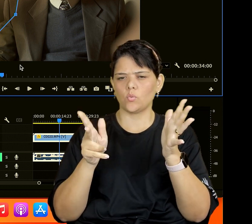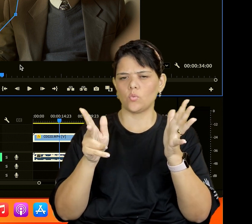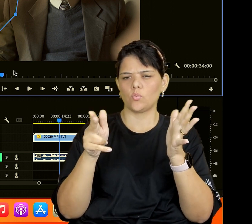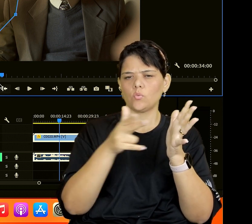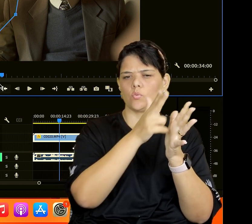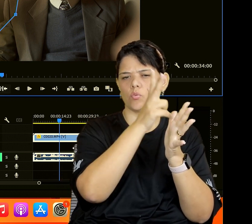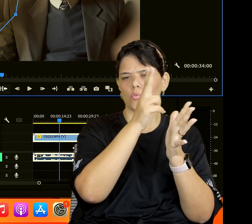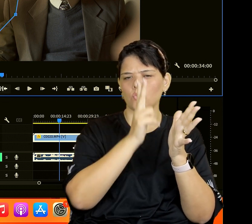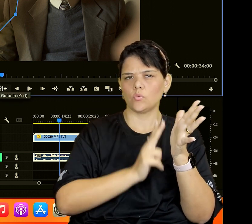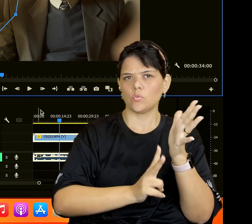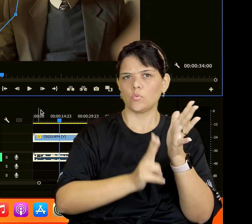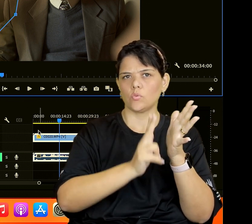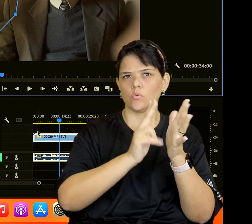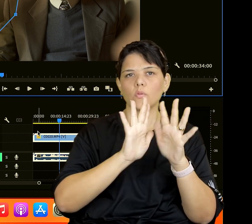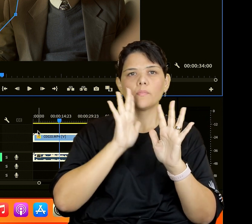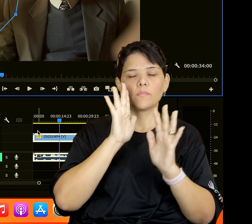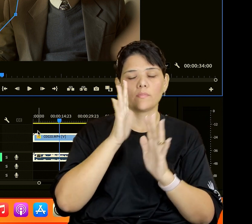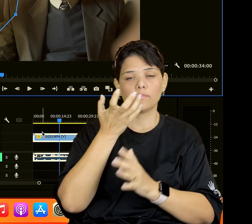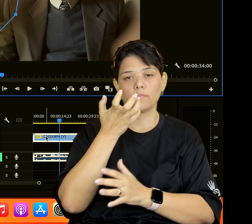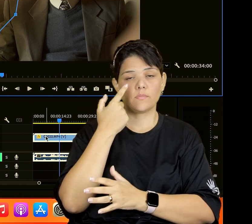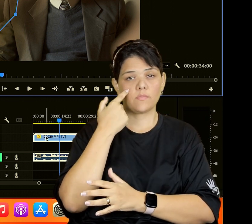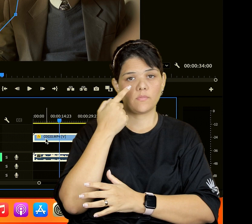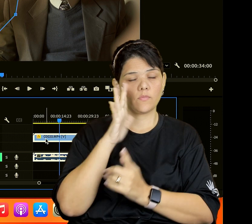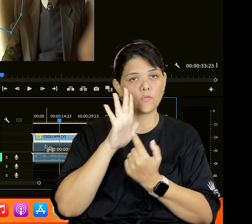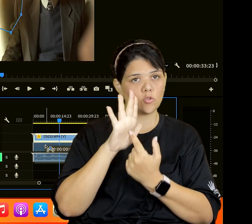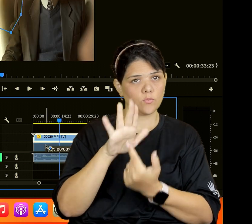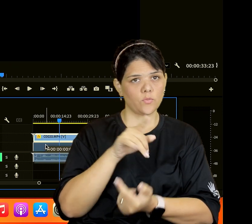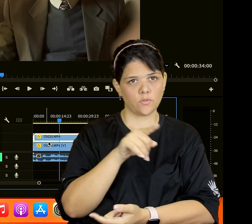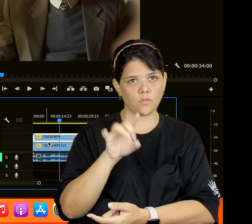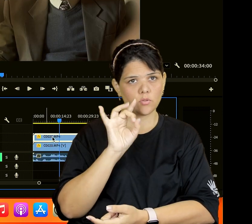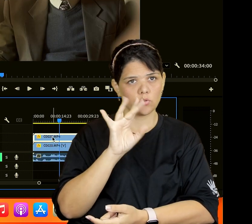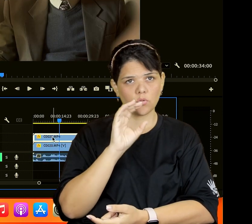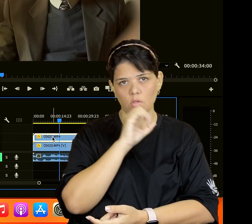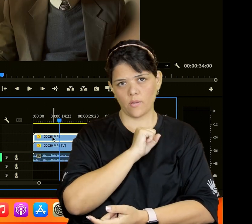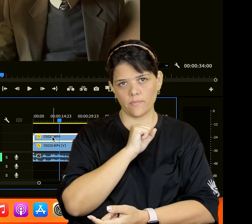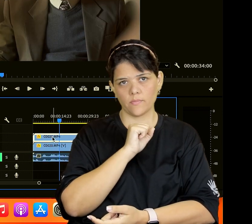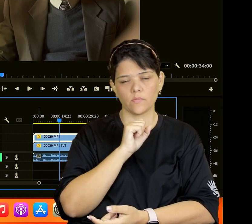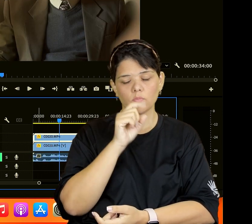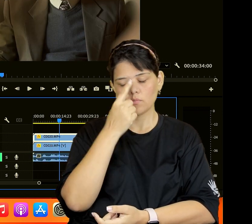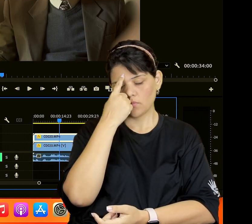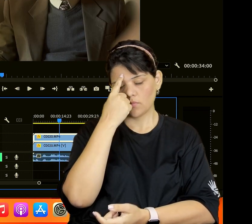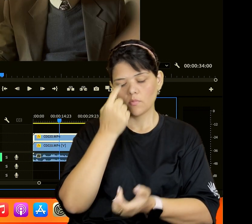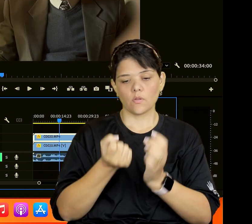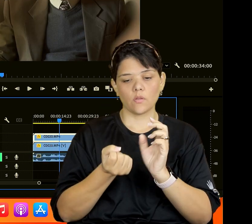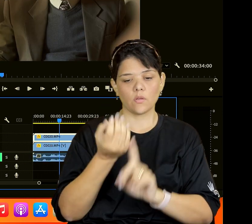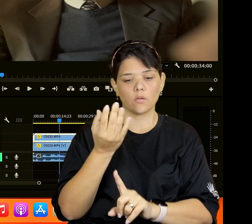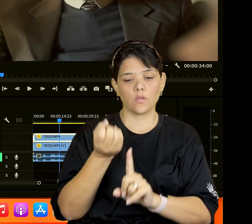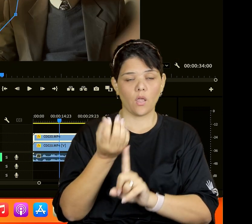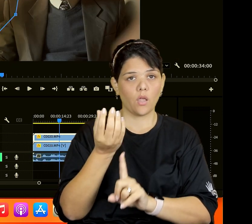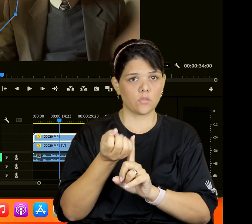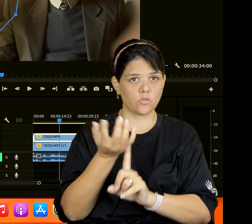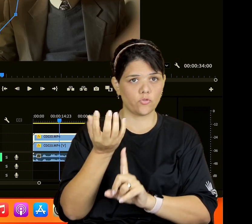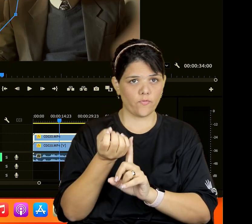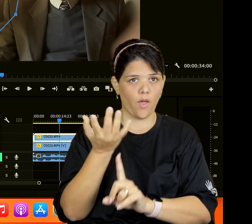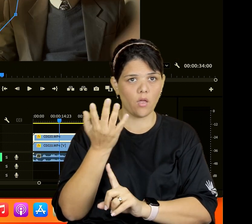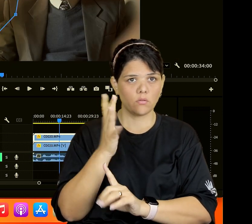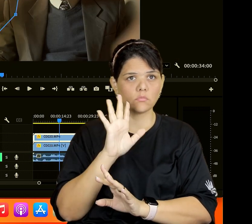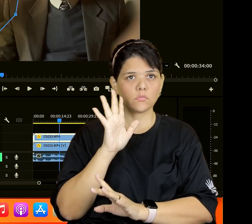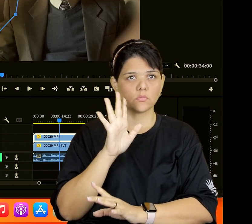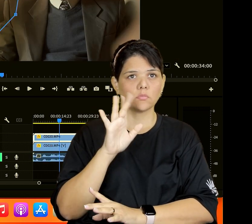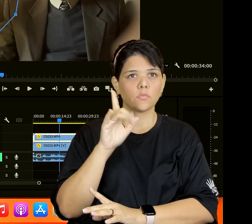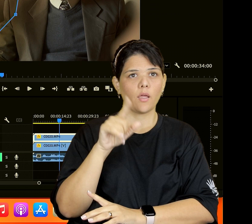a princípio, já que é aqui agora com a gente, não vamos fazer isso, vamos fazer na criatividade. Beleza, essa é a minha